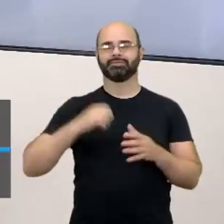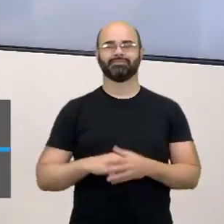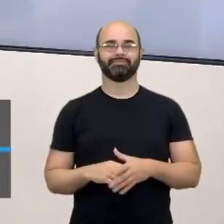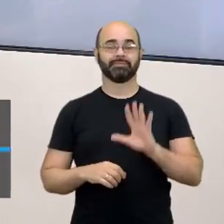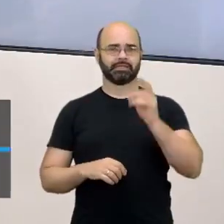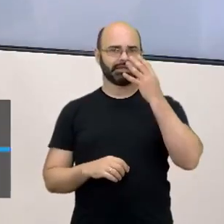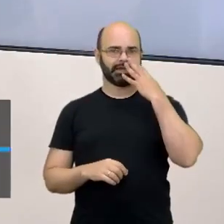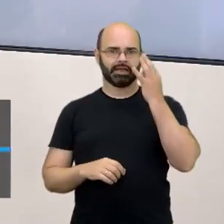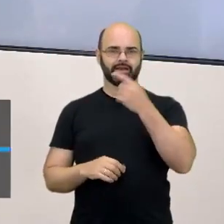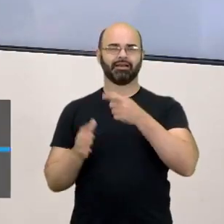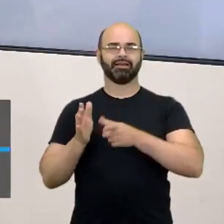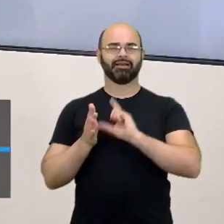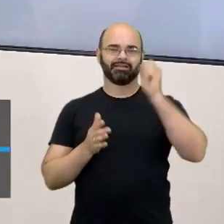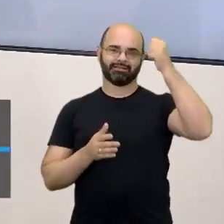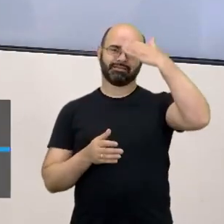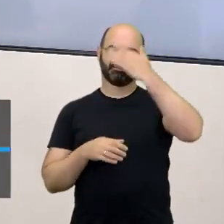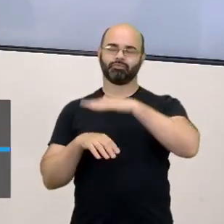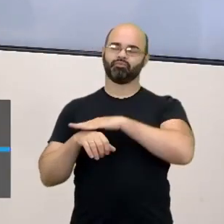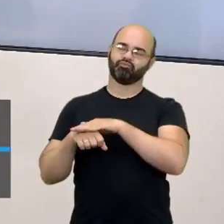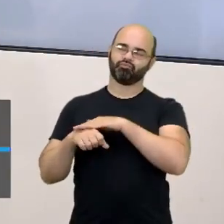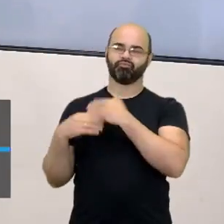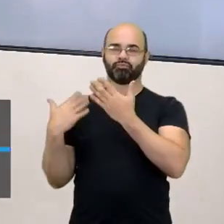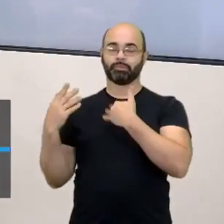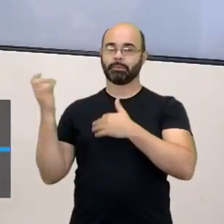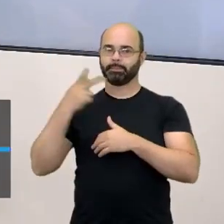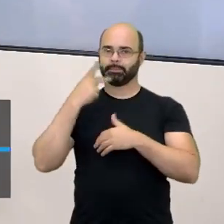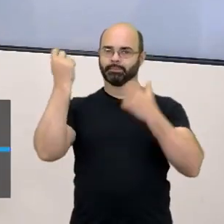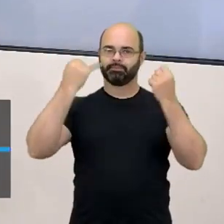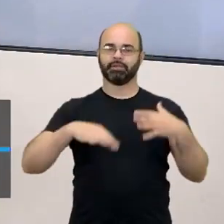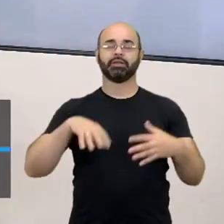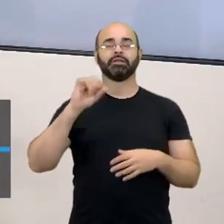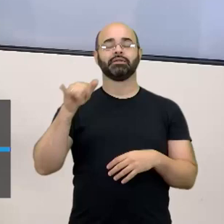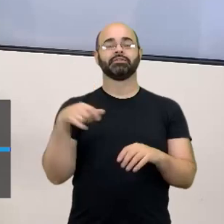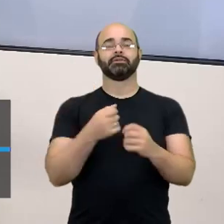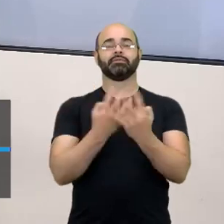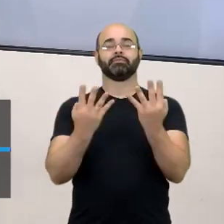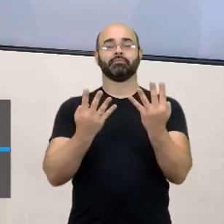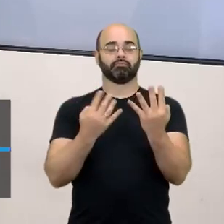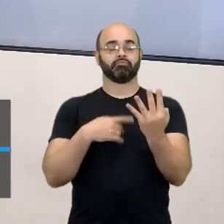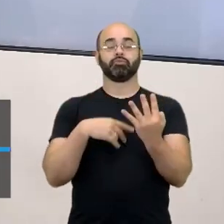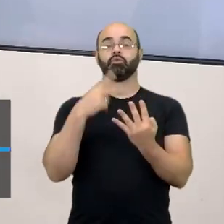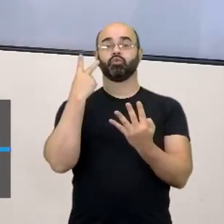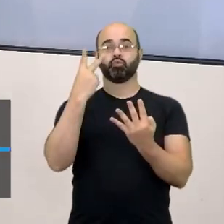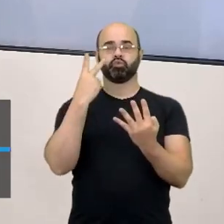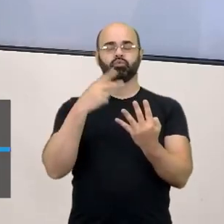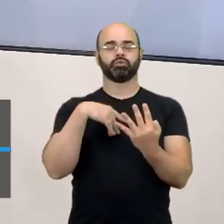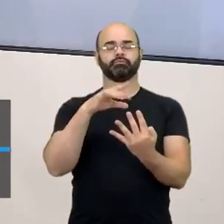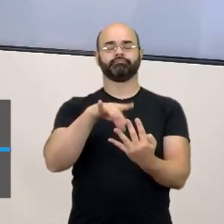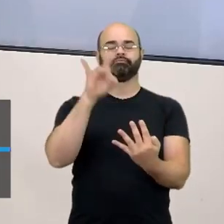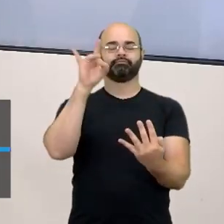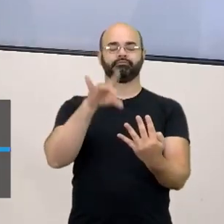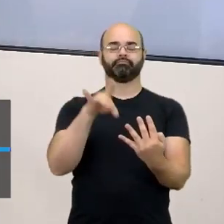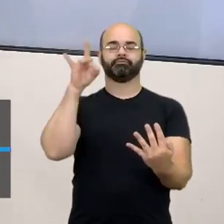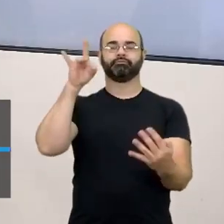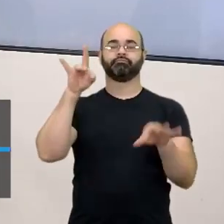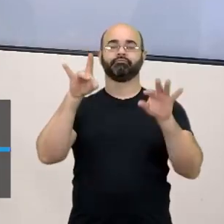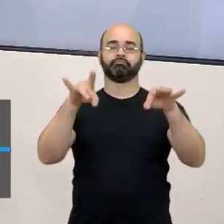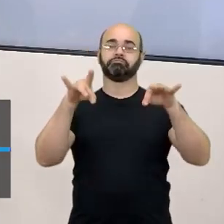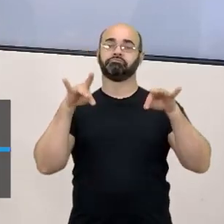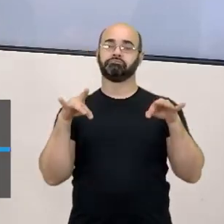né? Vocês viram que o Osmar falou assim, que se eu sacasse 2 cartas no meio do baralho, há a